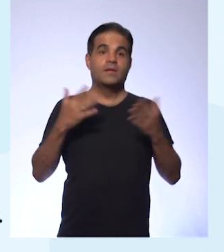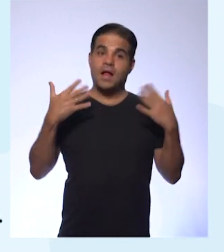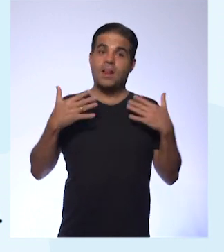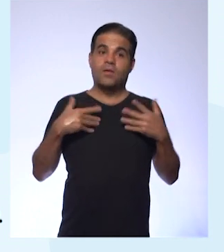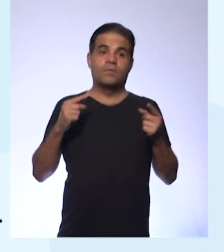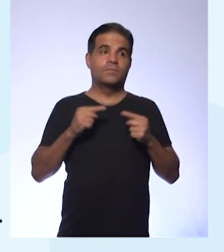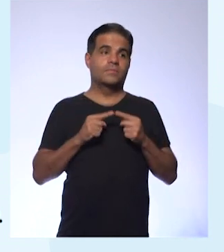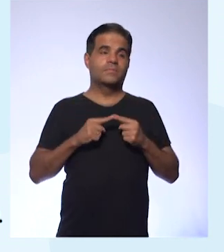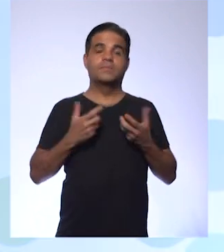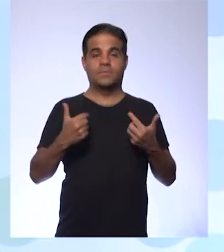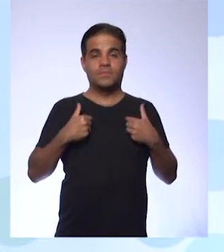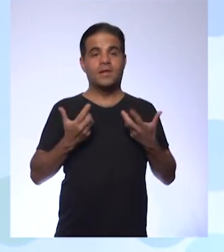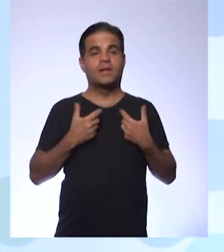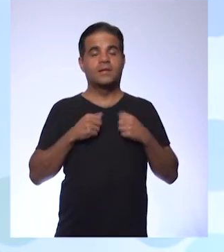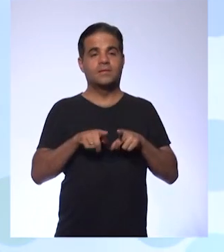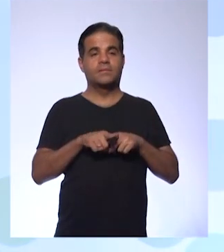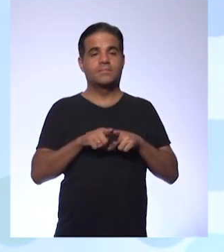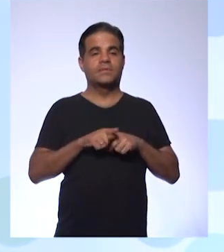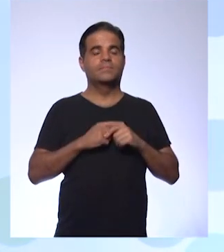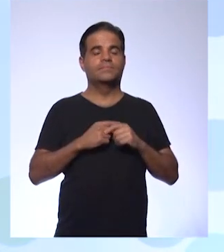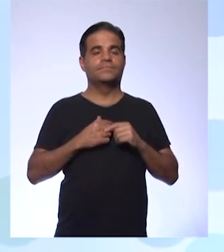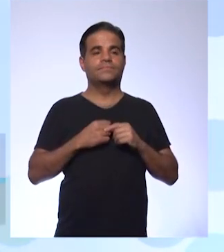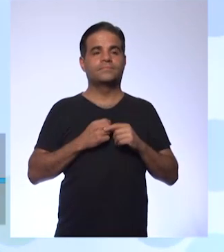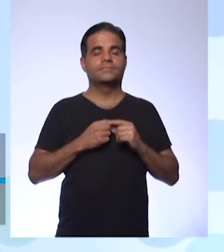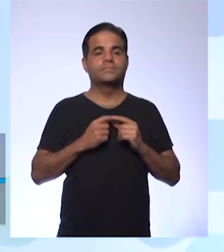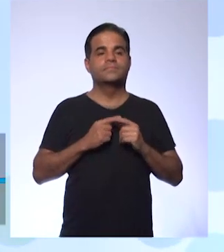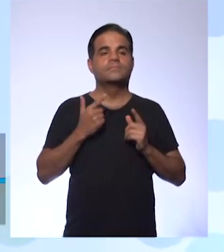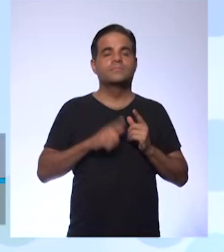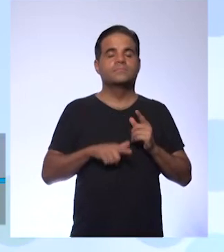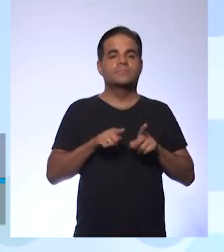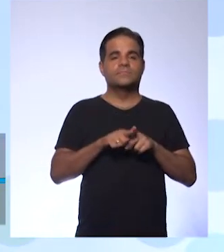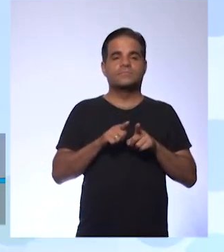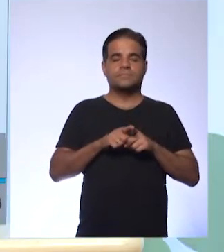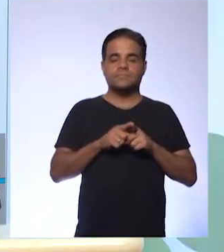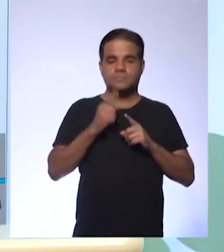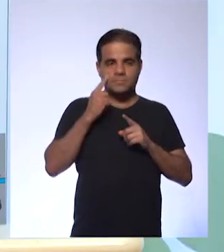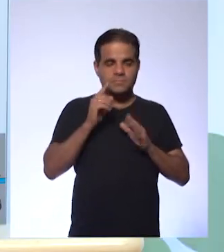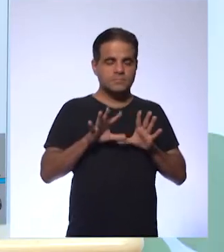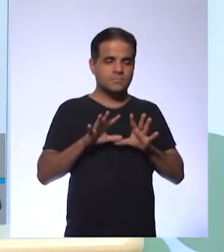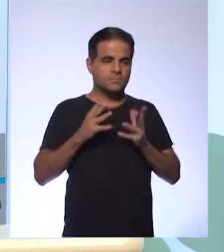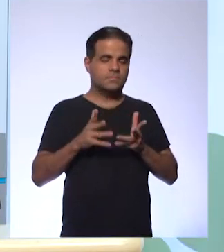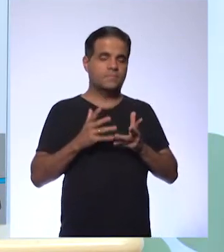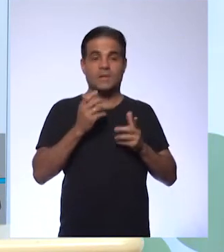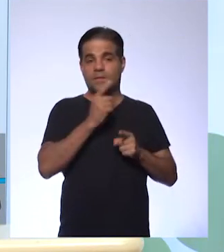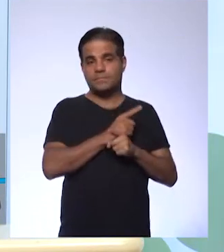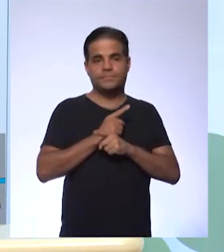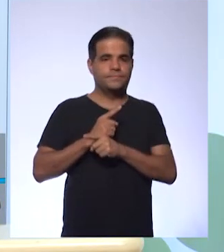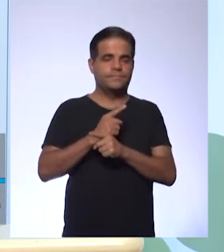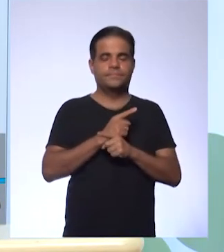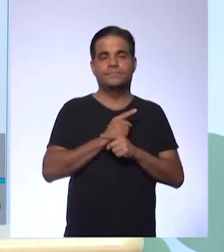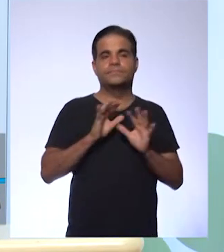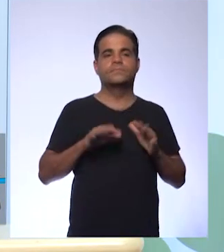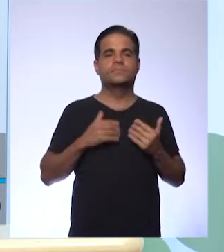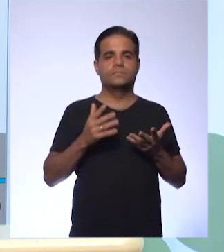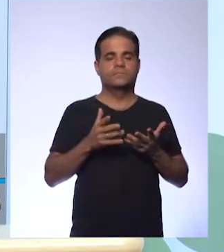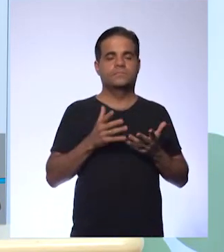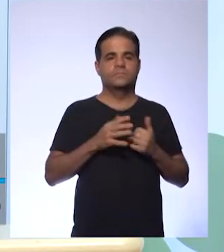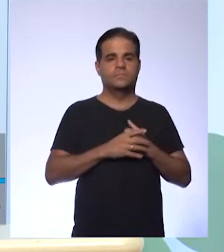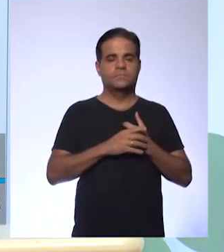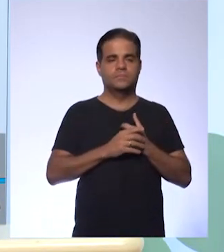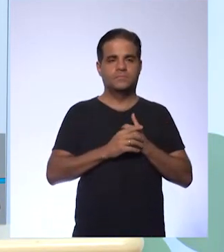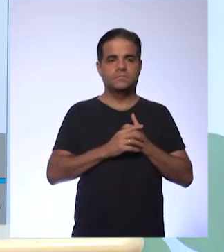eu também queria. Tem mais aí, Eu só Andréia? tô vendo com quando aqui, eu tô tentando achar Só uma. tem com quando,